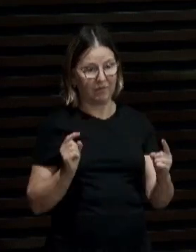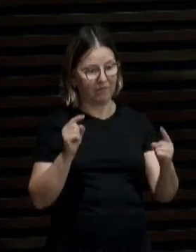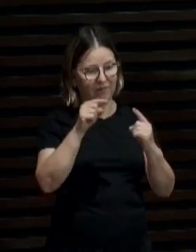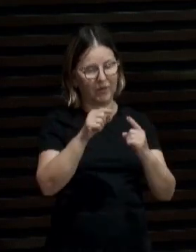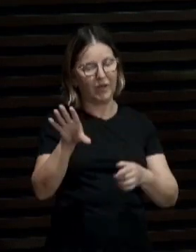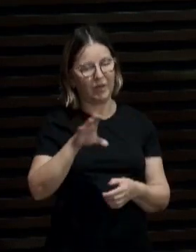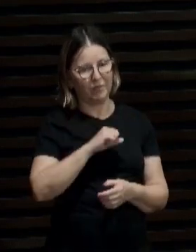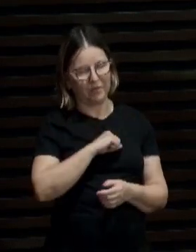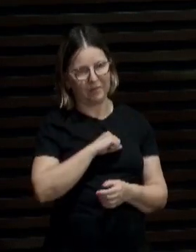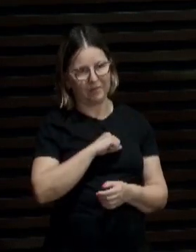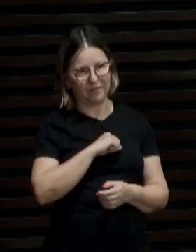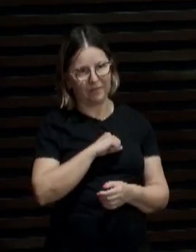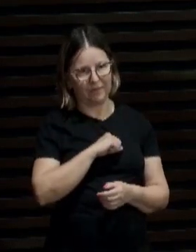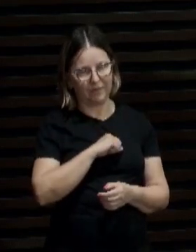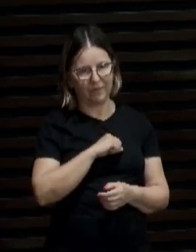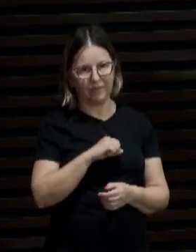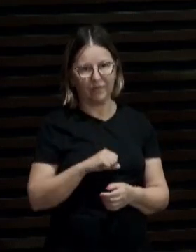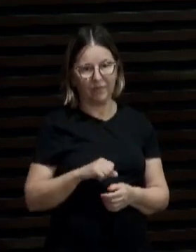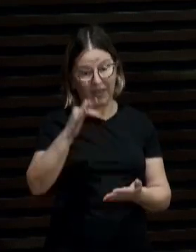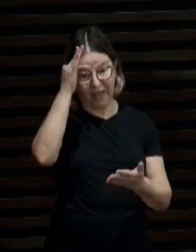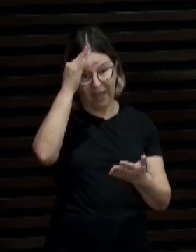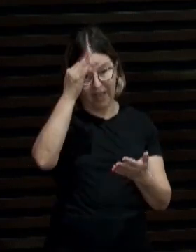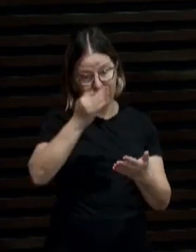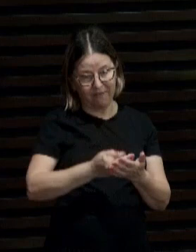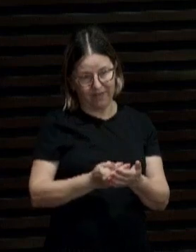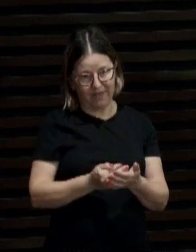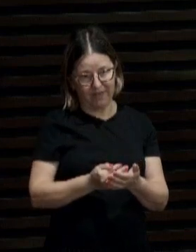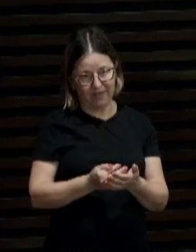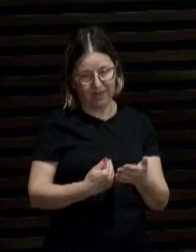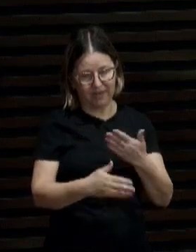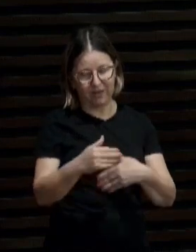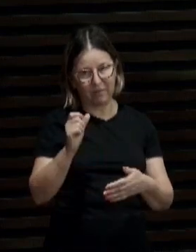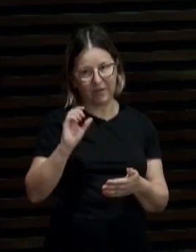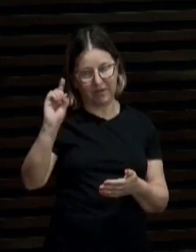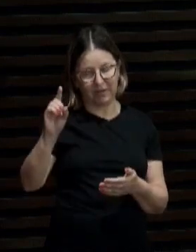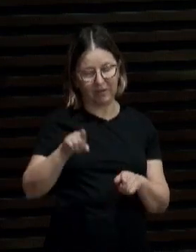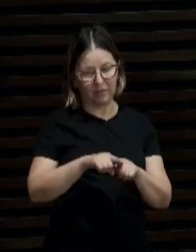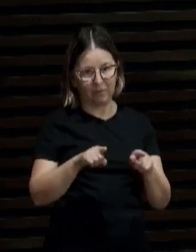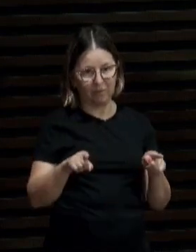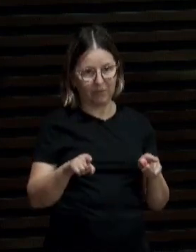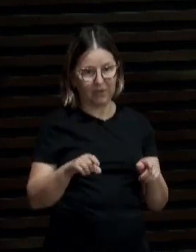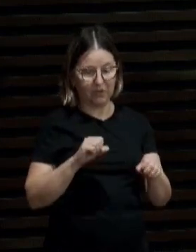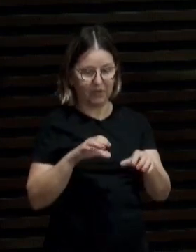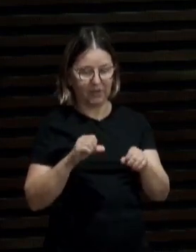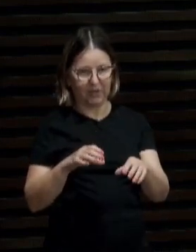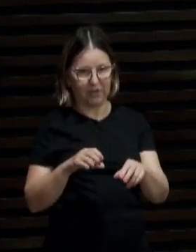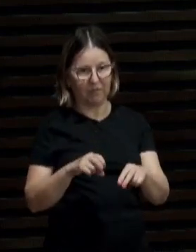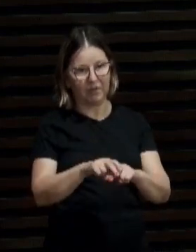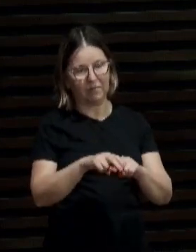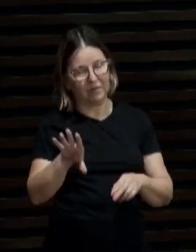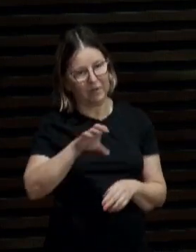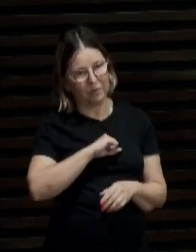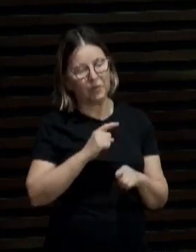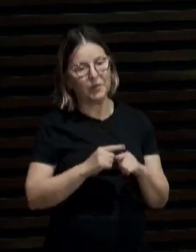doutrina, a fé vem do ouvir a palavra de Deus, mas a doutrina ela está em função do amor, porque Deus é